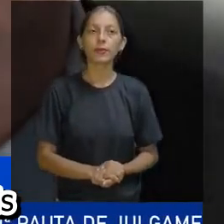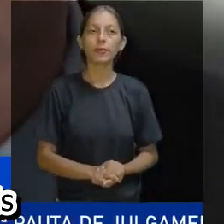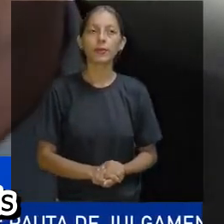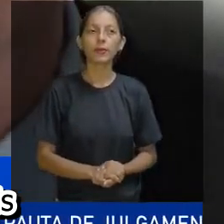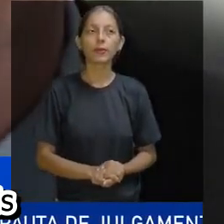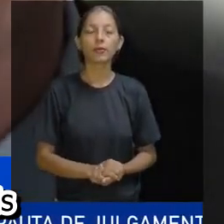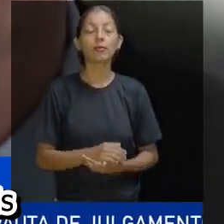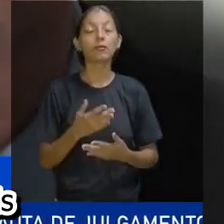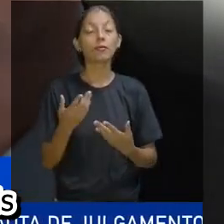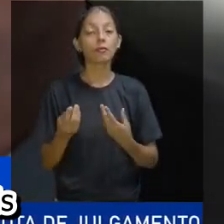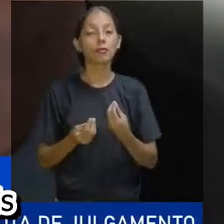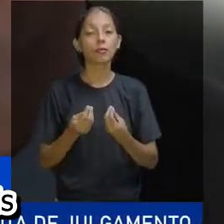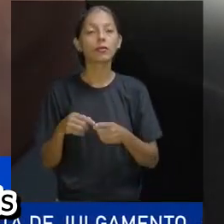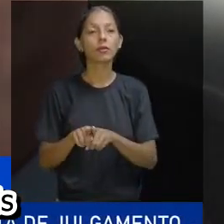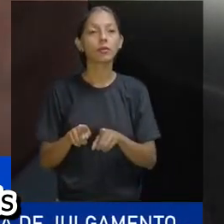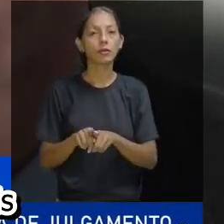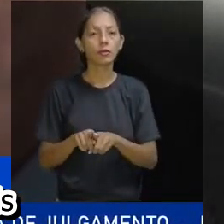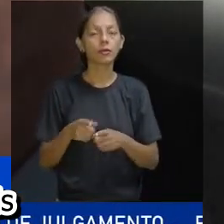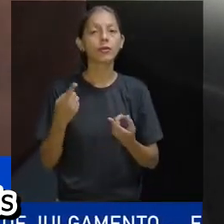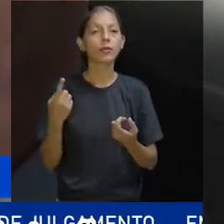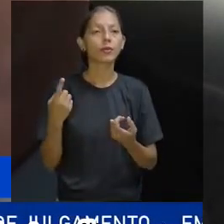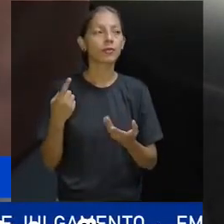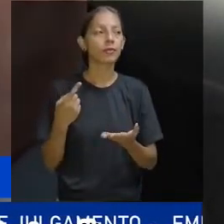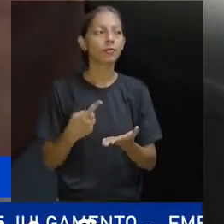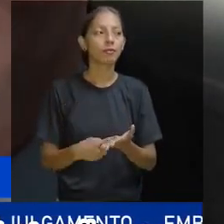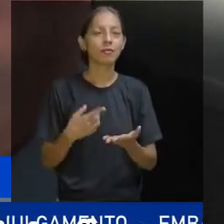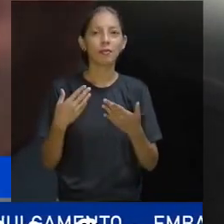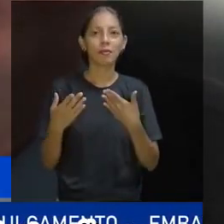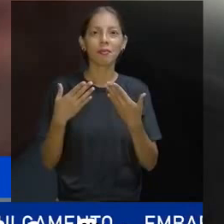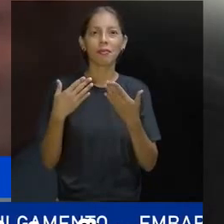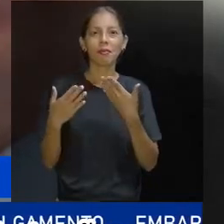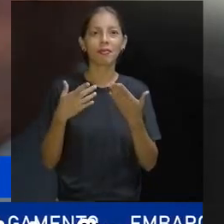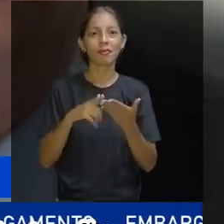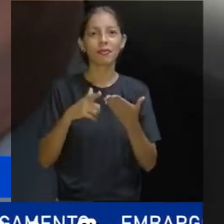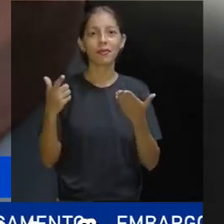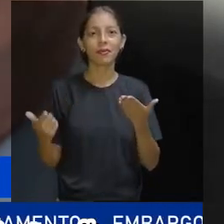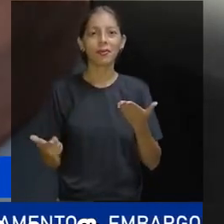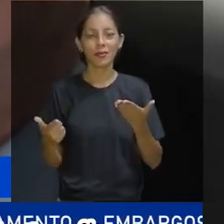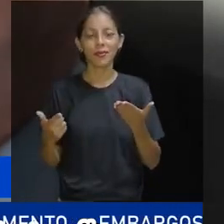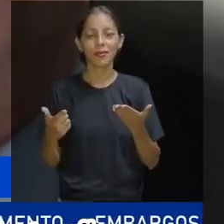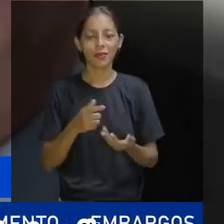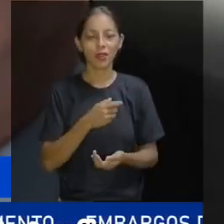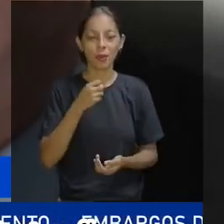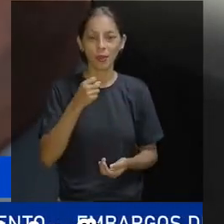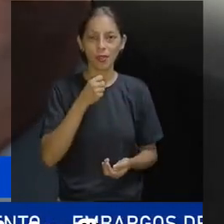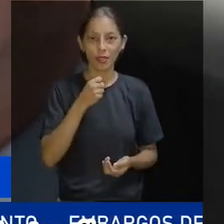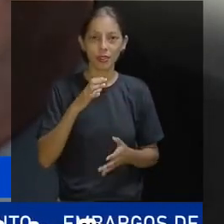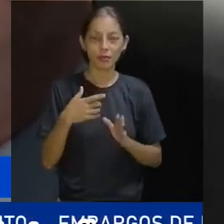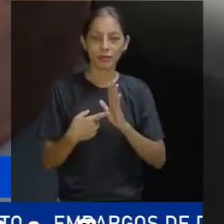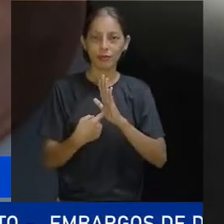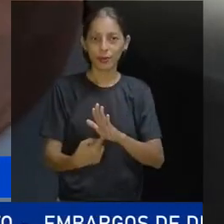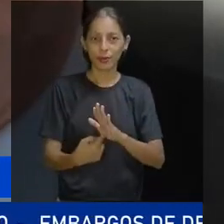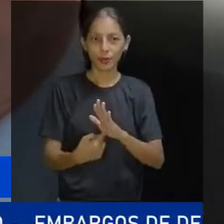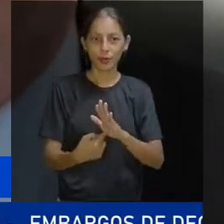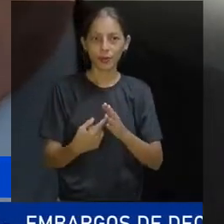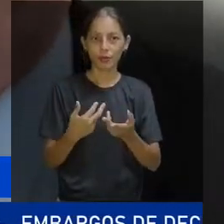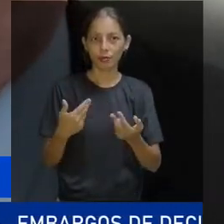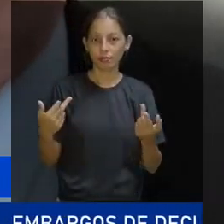abre aspas, o cotejo analítico das teses em conflito e o exame pormenorizado das provas coletadas no curso da